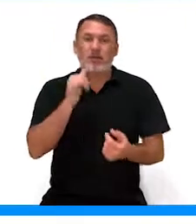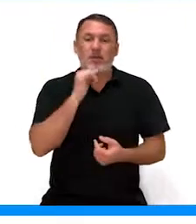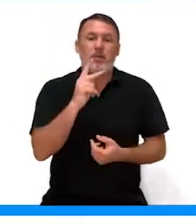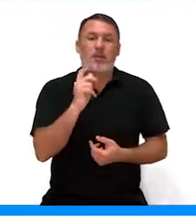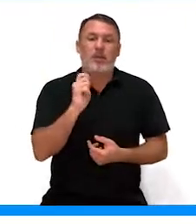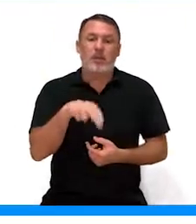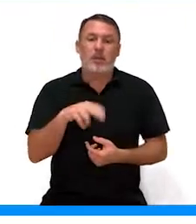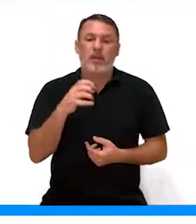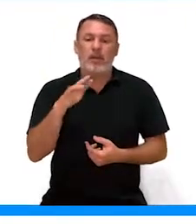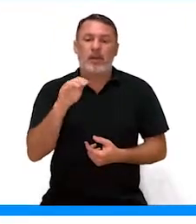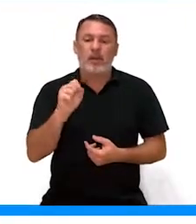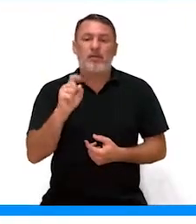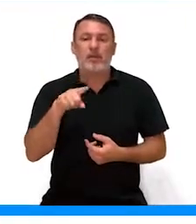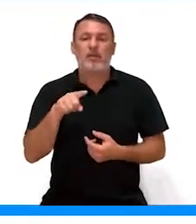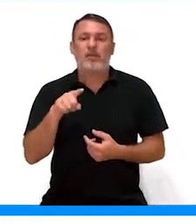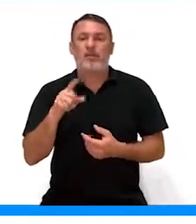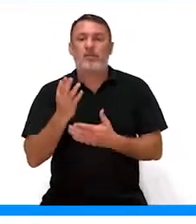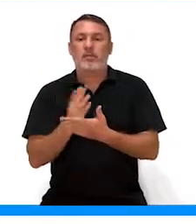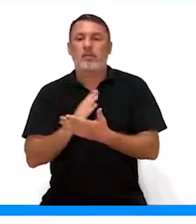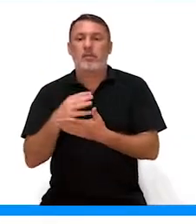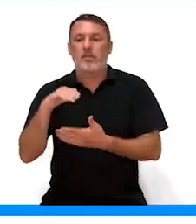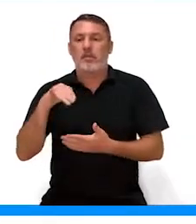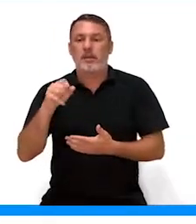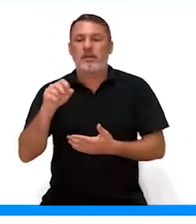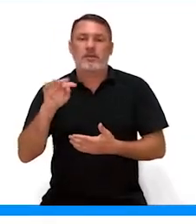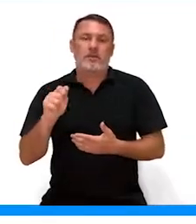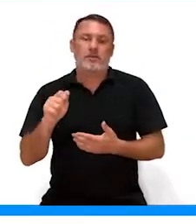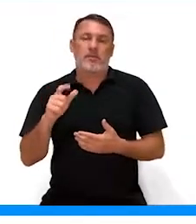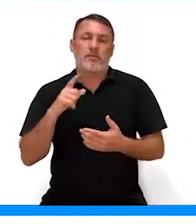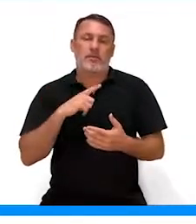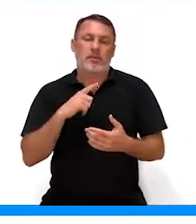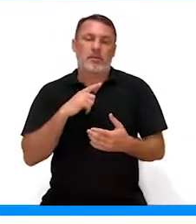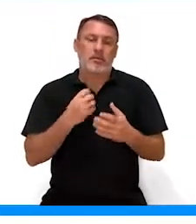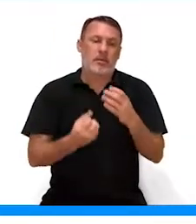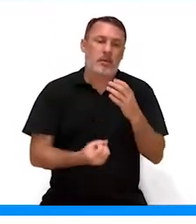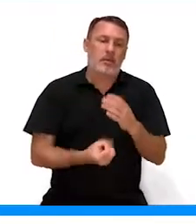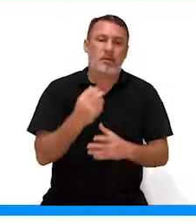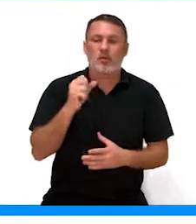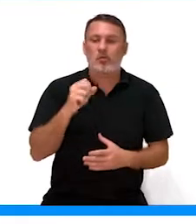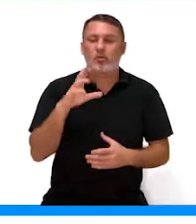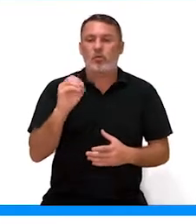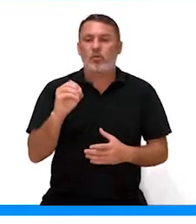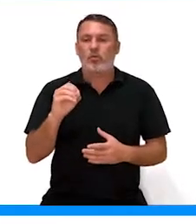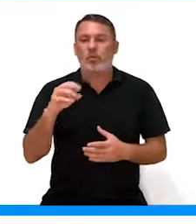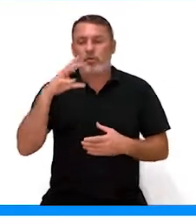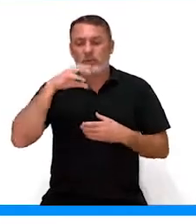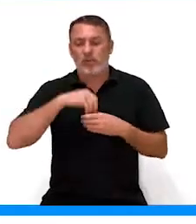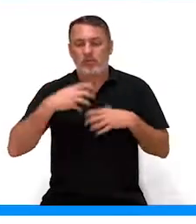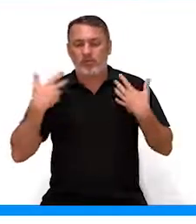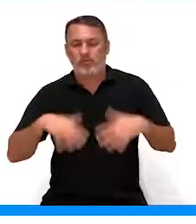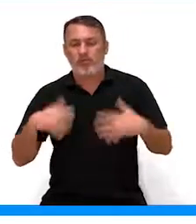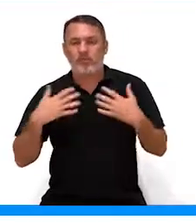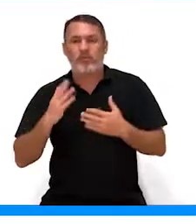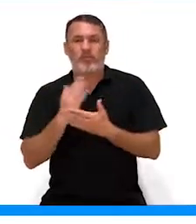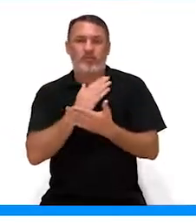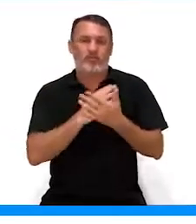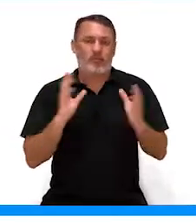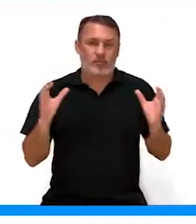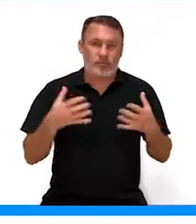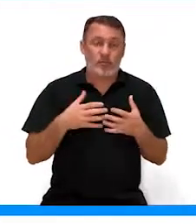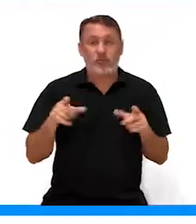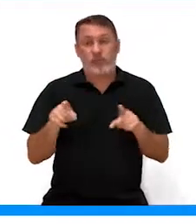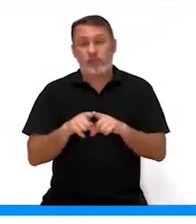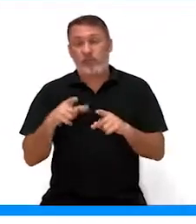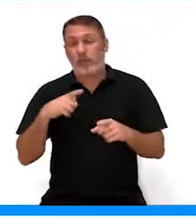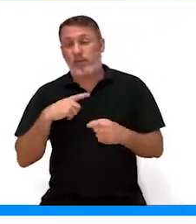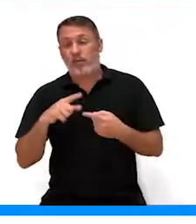sanguínea. Exemplo, o pâncreas é uma glândula mista. Ele produz suco pancreático que ele lança dentro do intestino